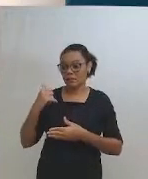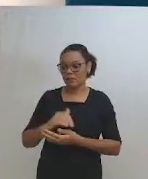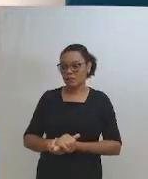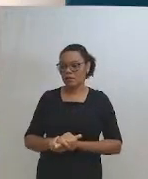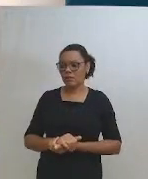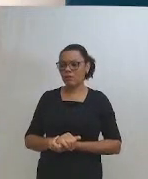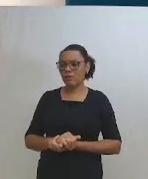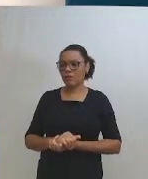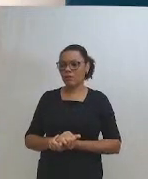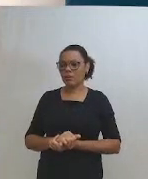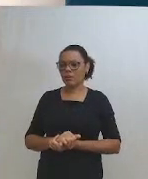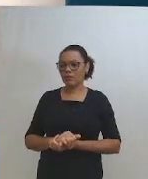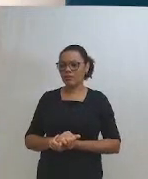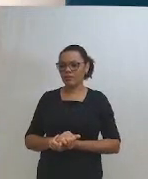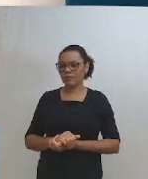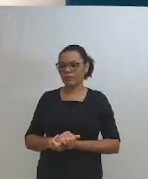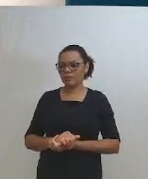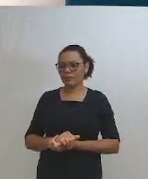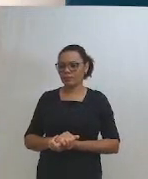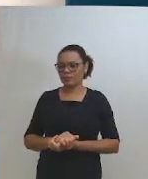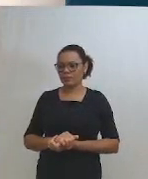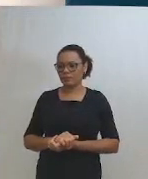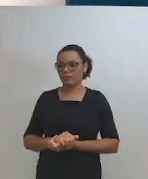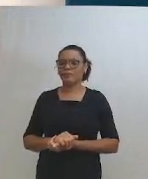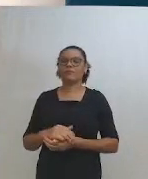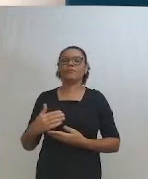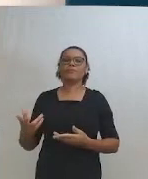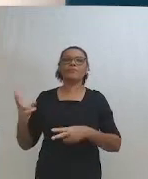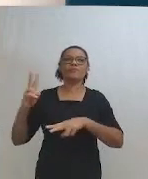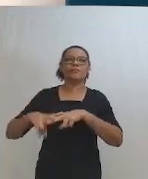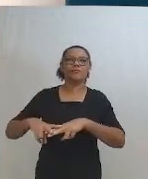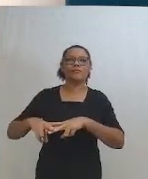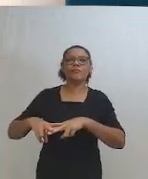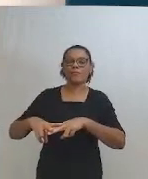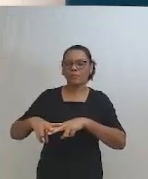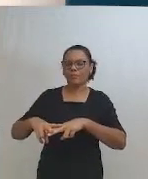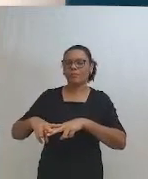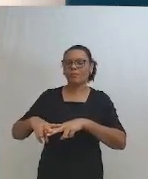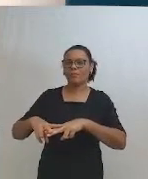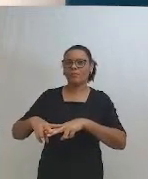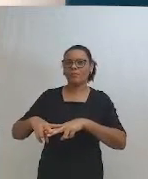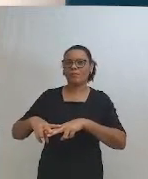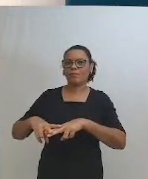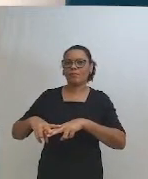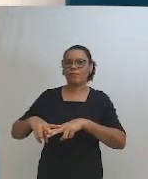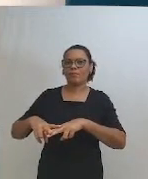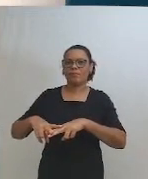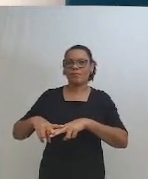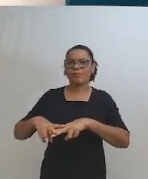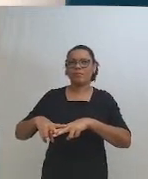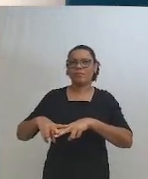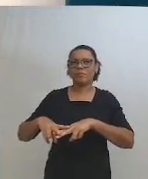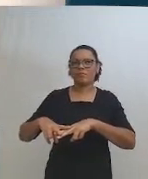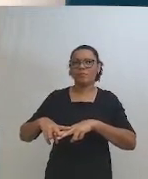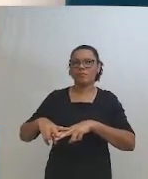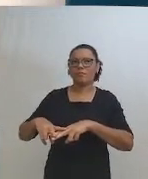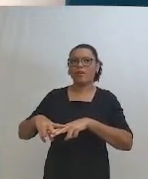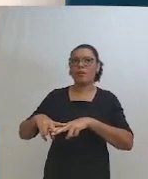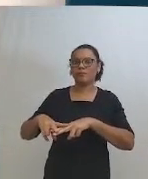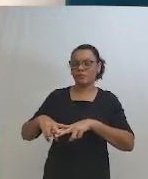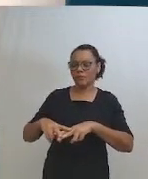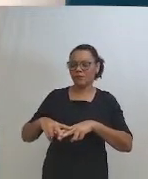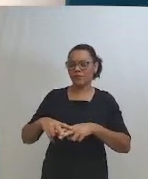da execução penal. Na prisão preventiva, excelências, o indivíduo não sabe quando vai sair.